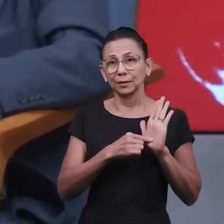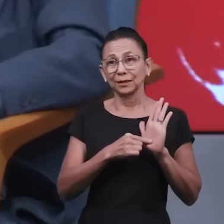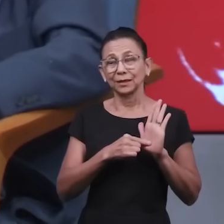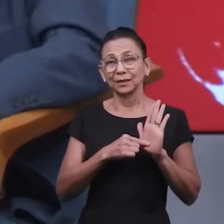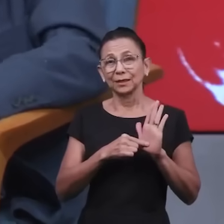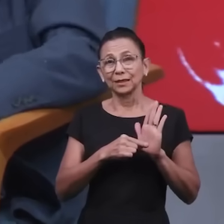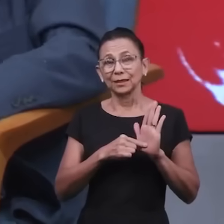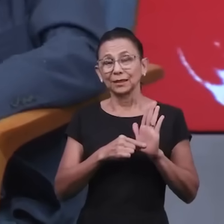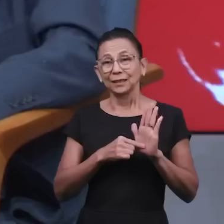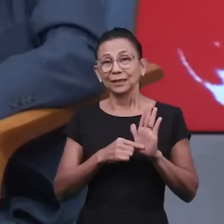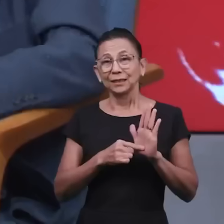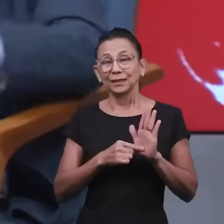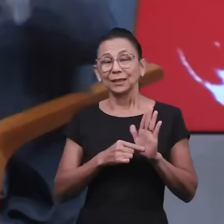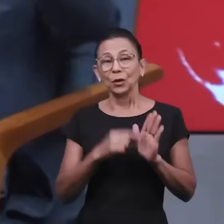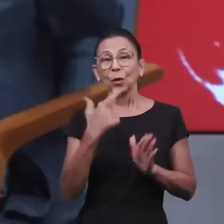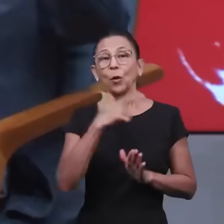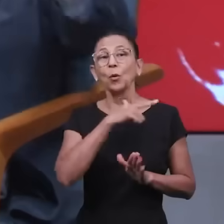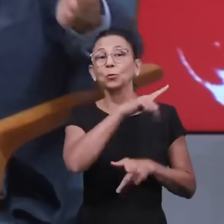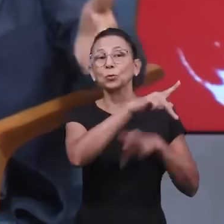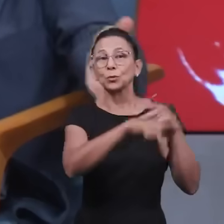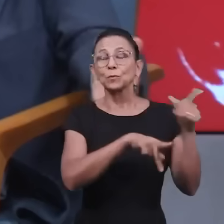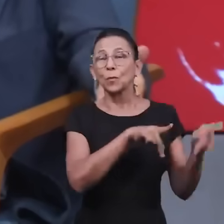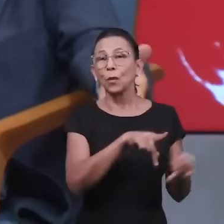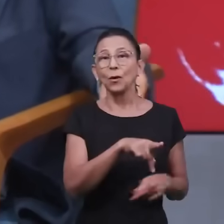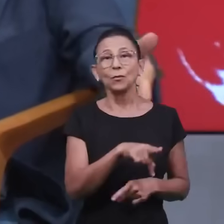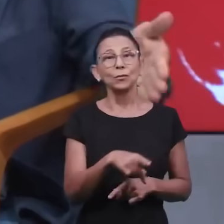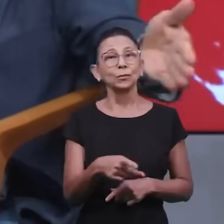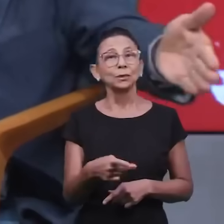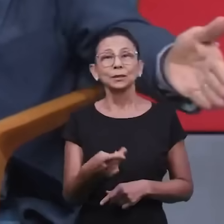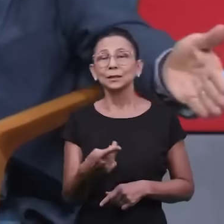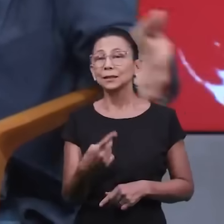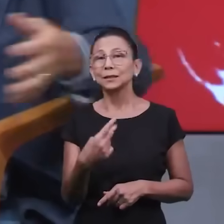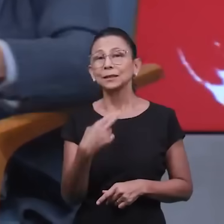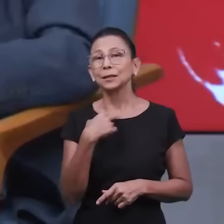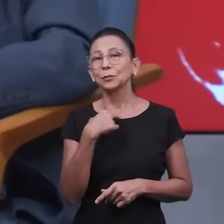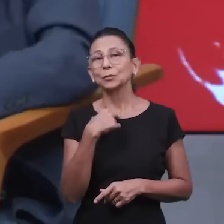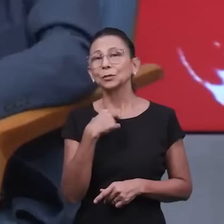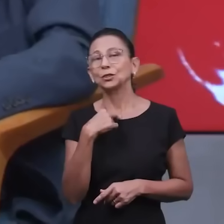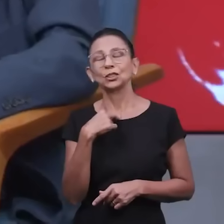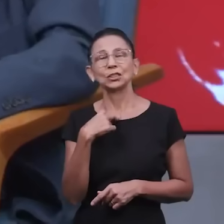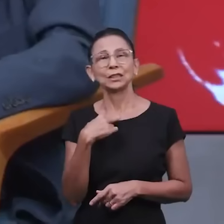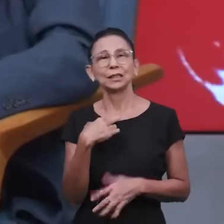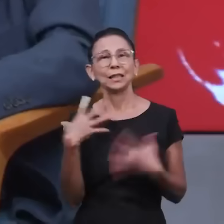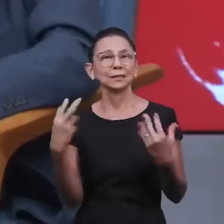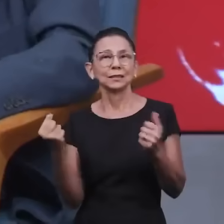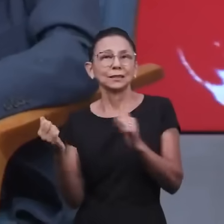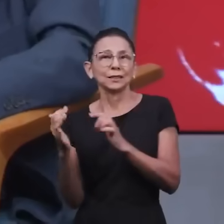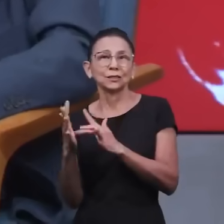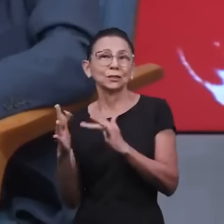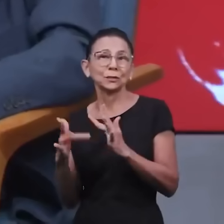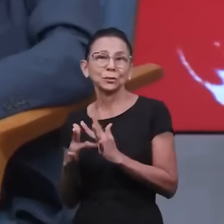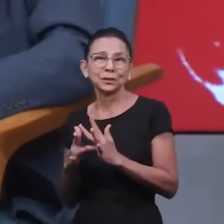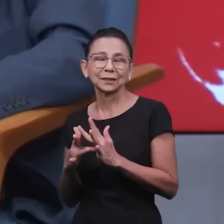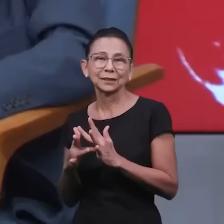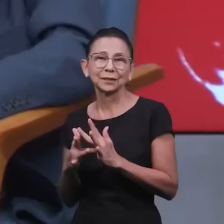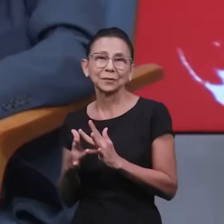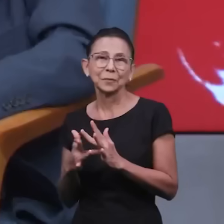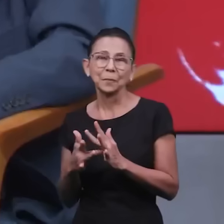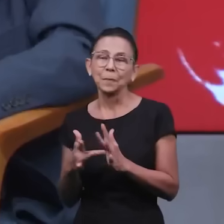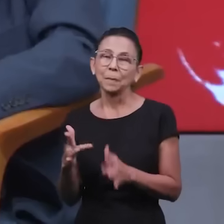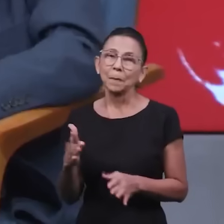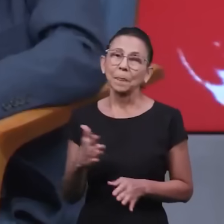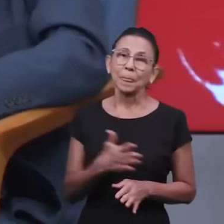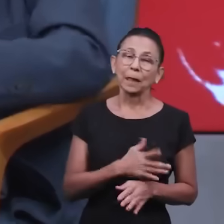era imundo. Pedro teve um dom, que foi a visão do lençol com os